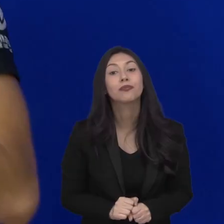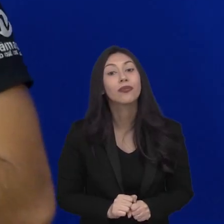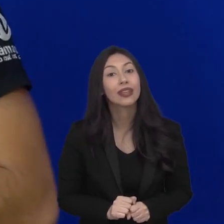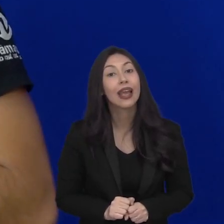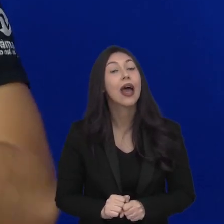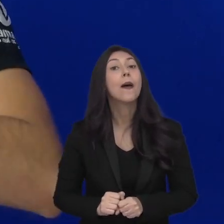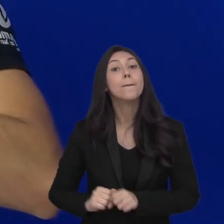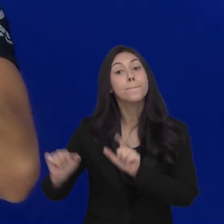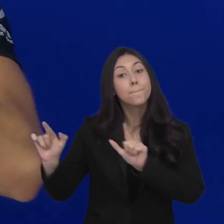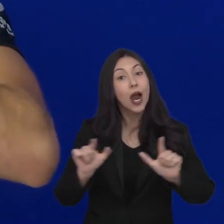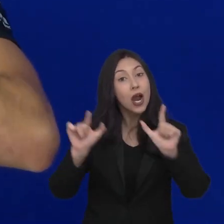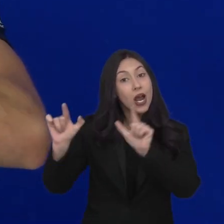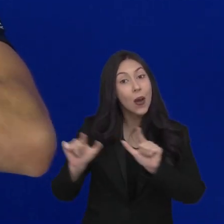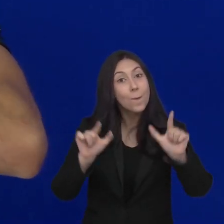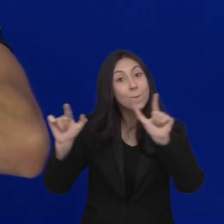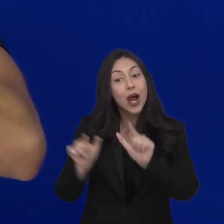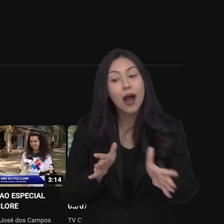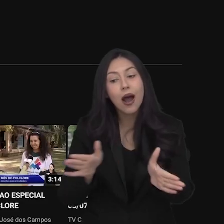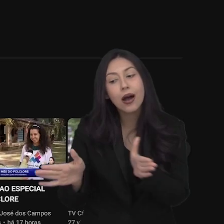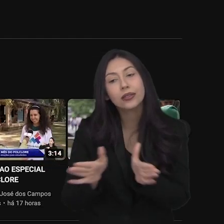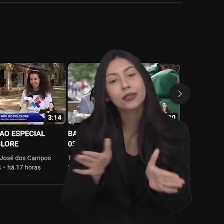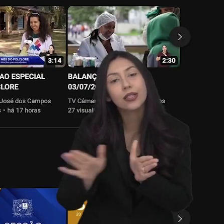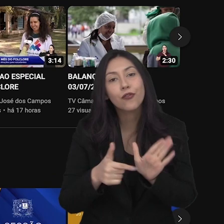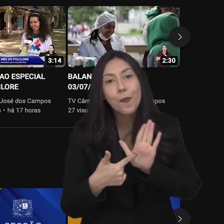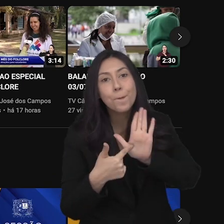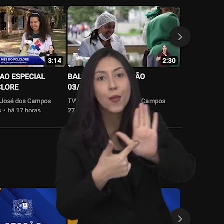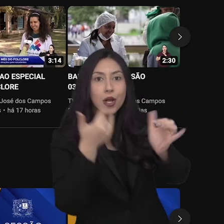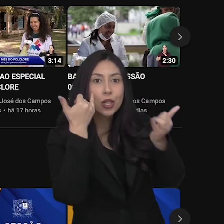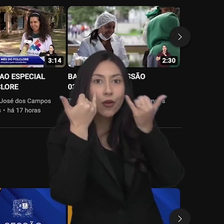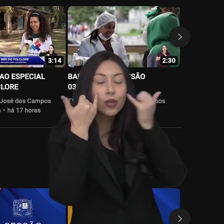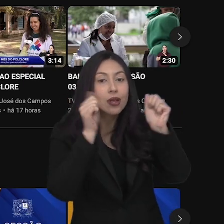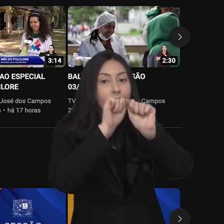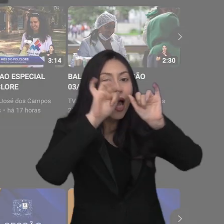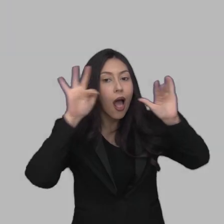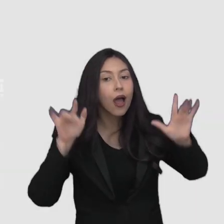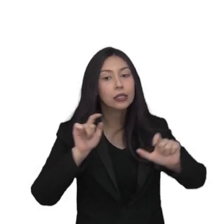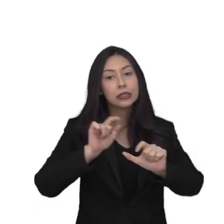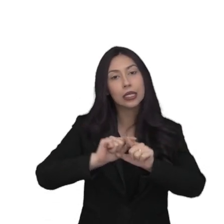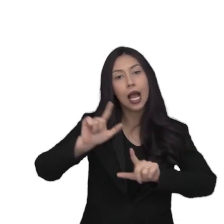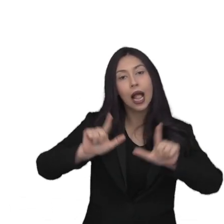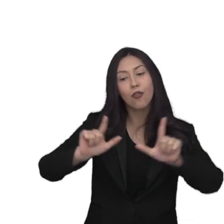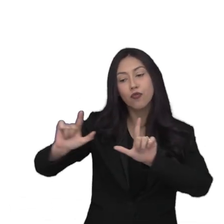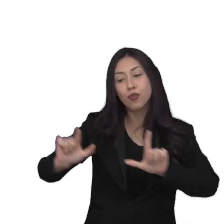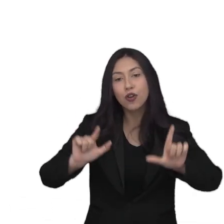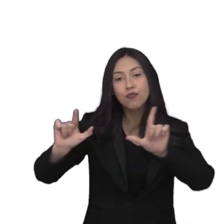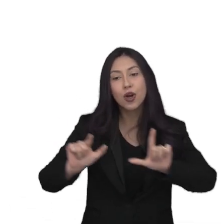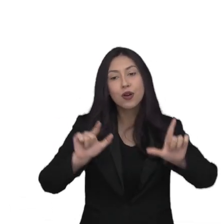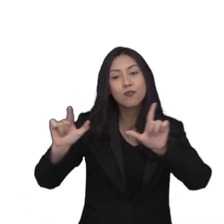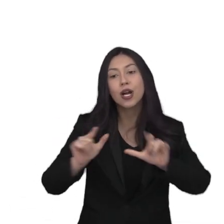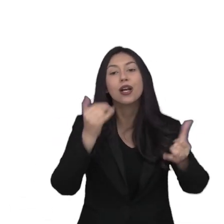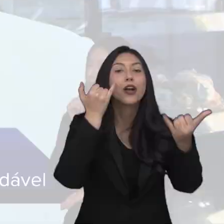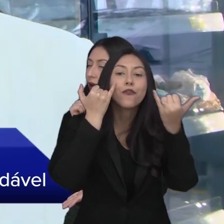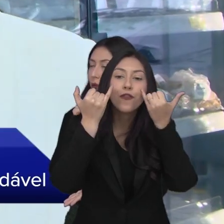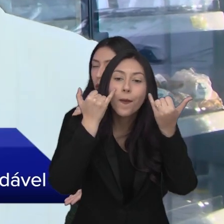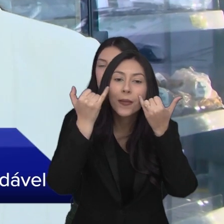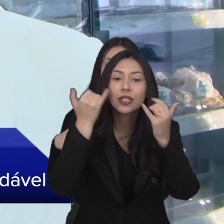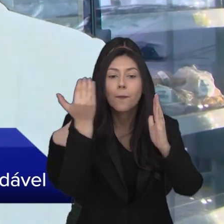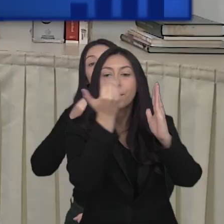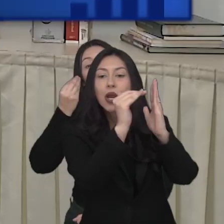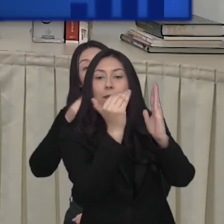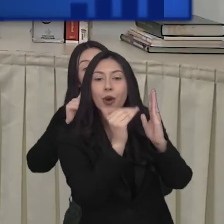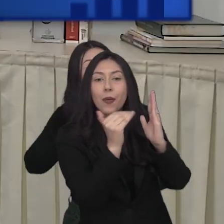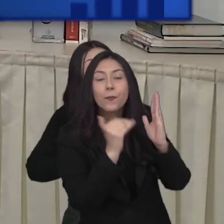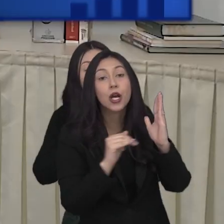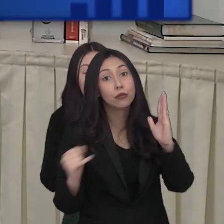cidade. Com uma programação acessível e com foco na transparência, a TV Câmara tem uma grade repleta de informação